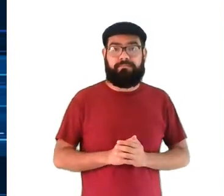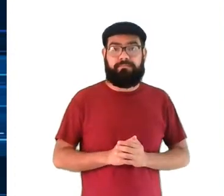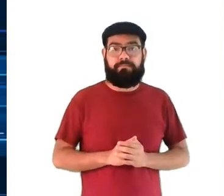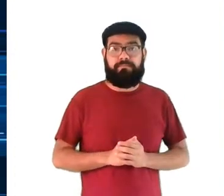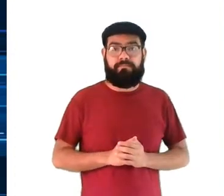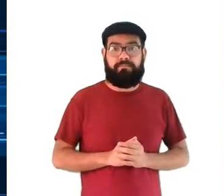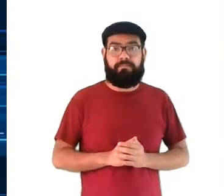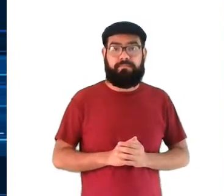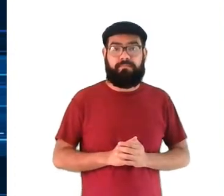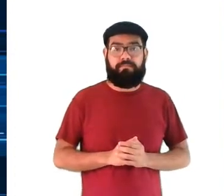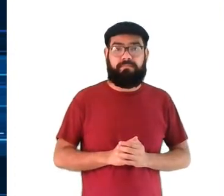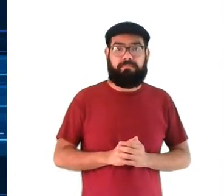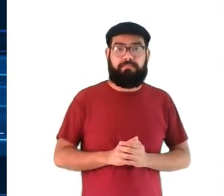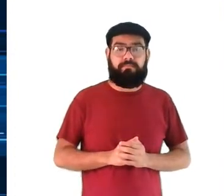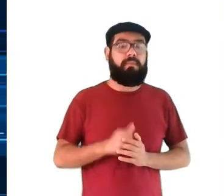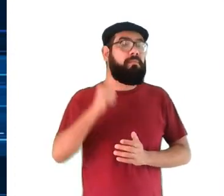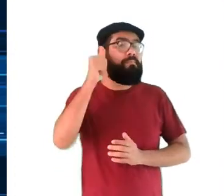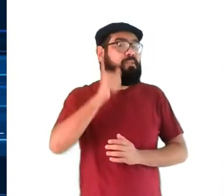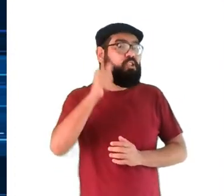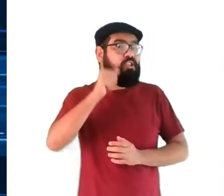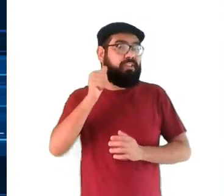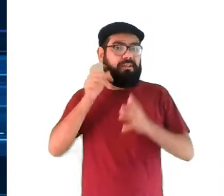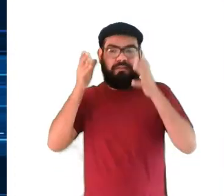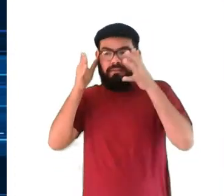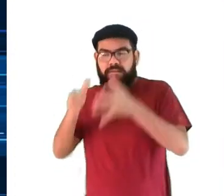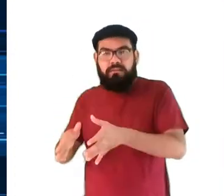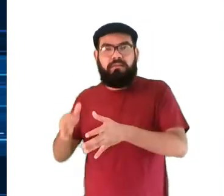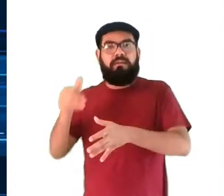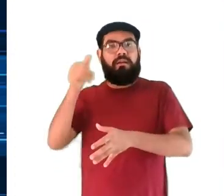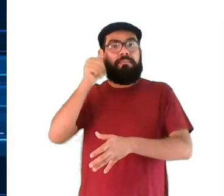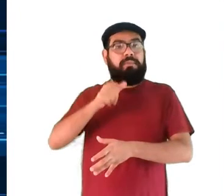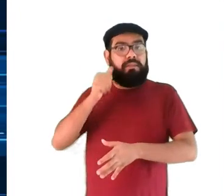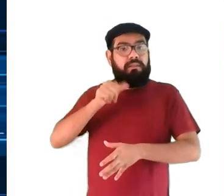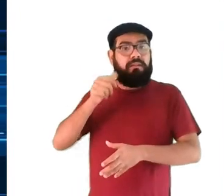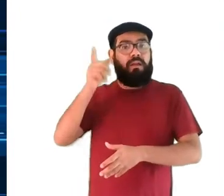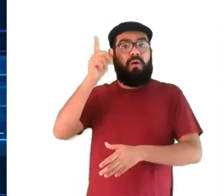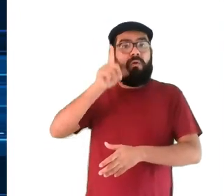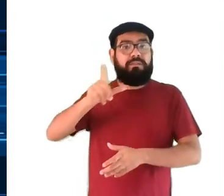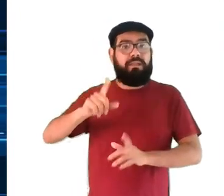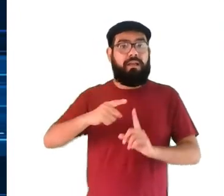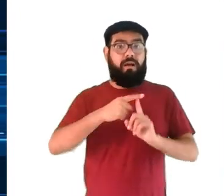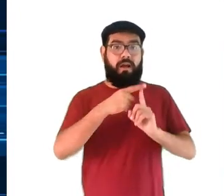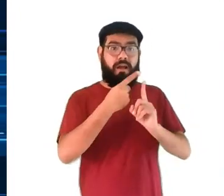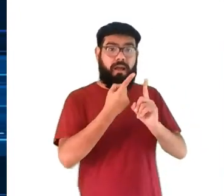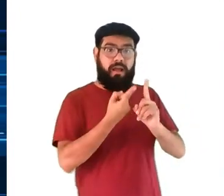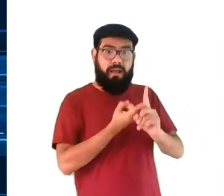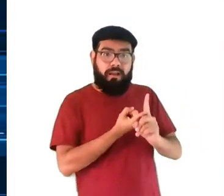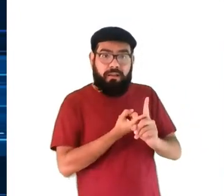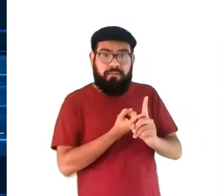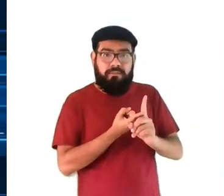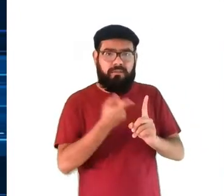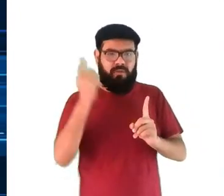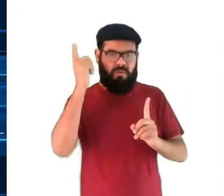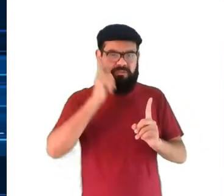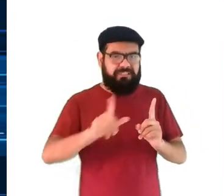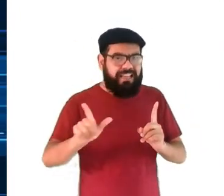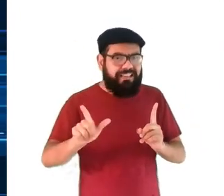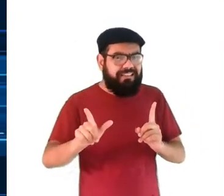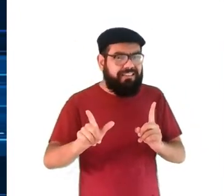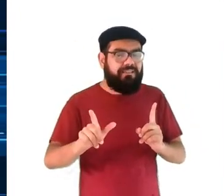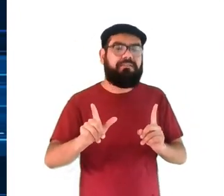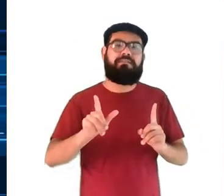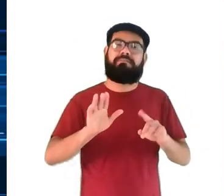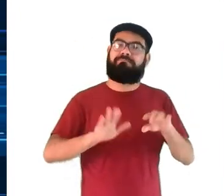relacionadas às meninas, elas têm capacidade de procriar, vamos dizer assim, de suportar uma gravidez. Então, nós não